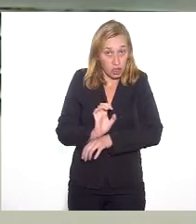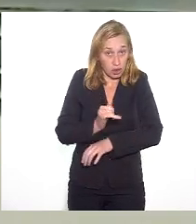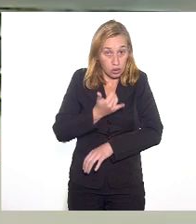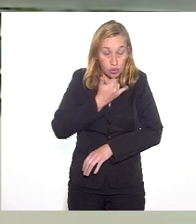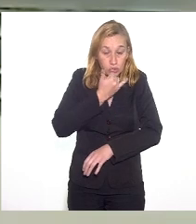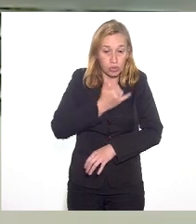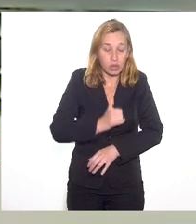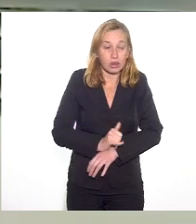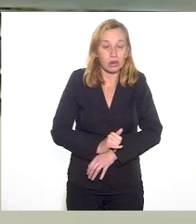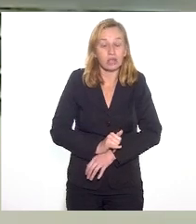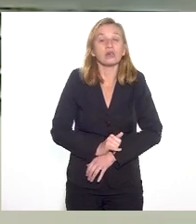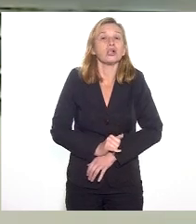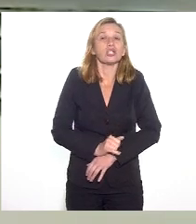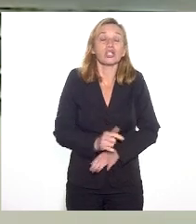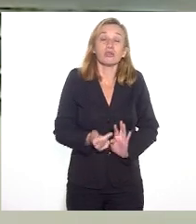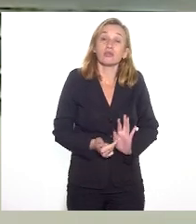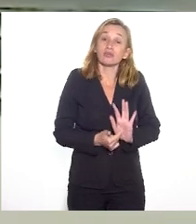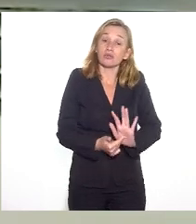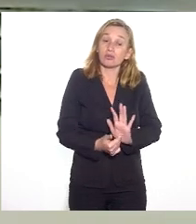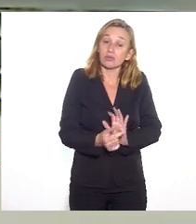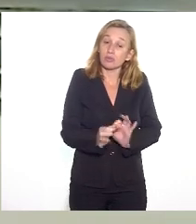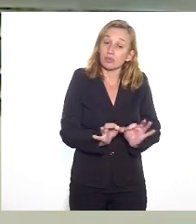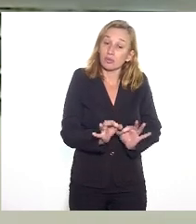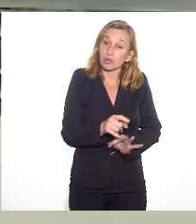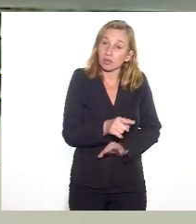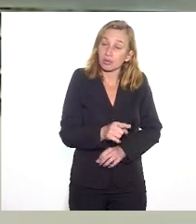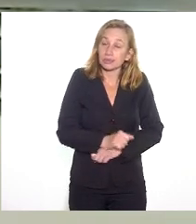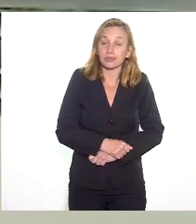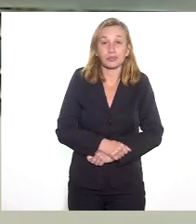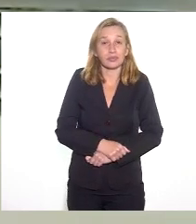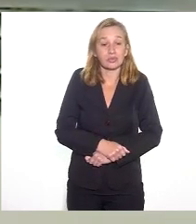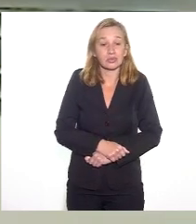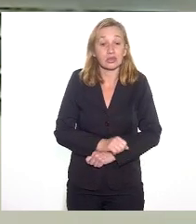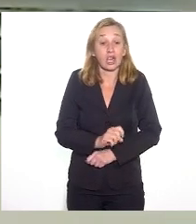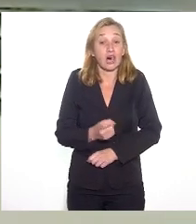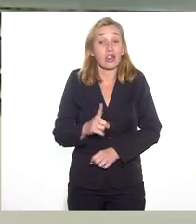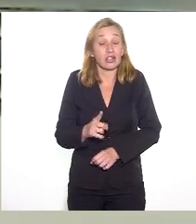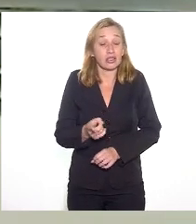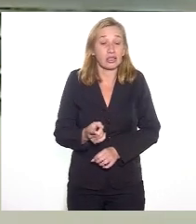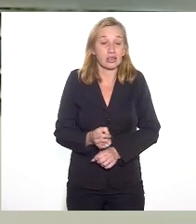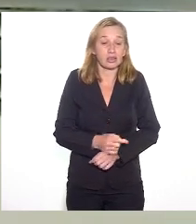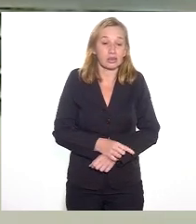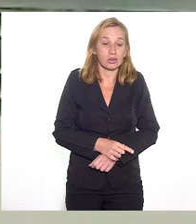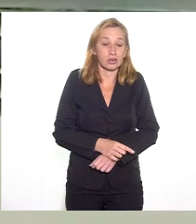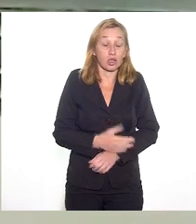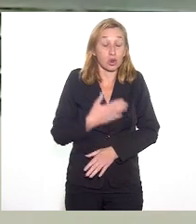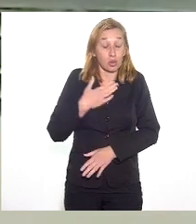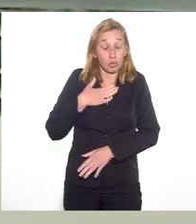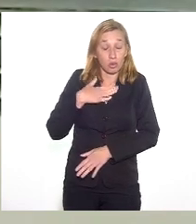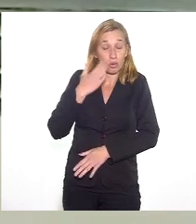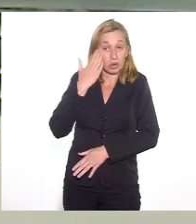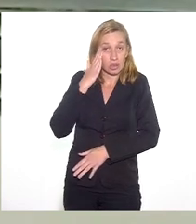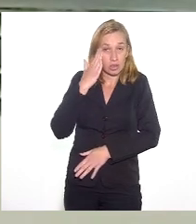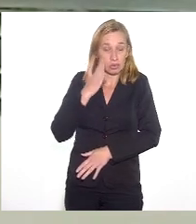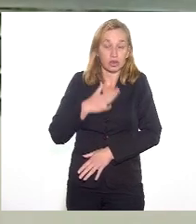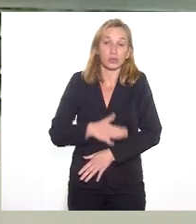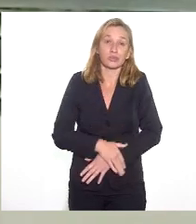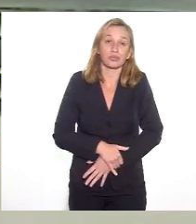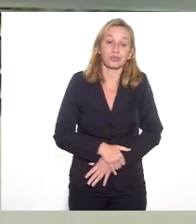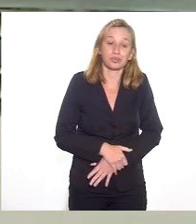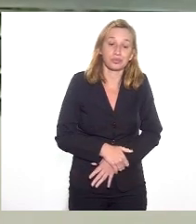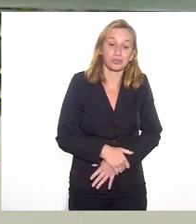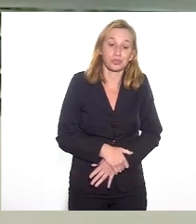que ela que fez esse demonstrativo. Aí veio um demonstrativo que, no meu entendimento,